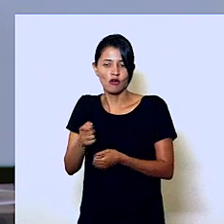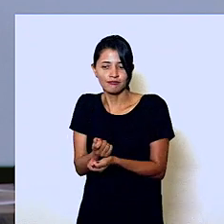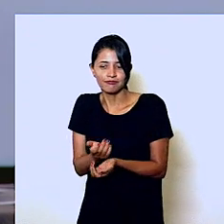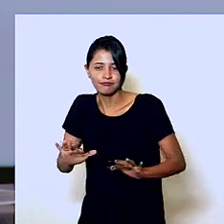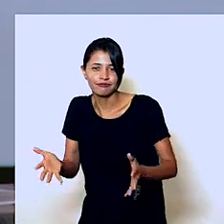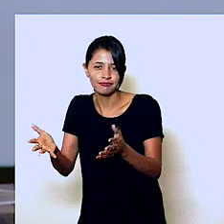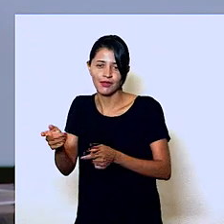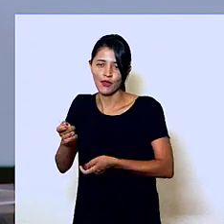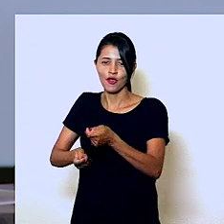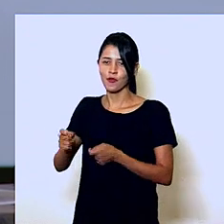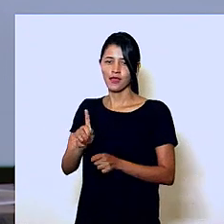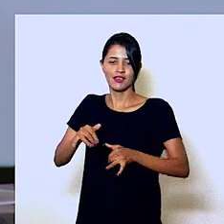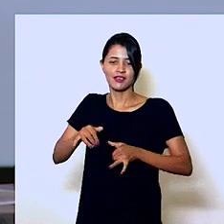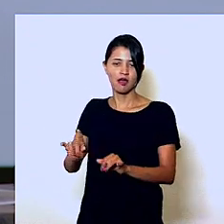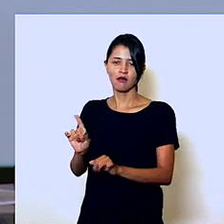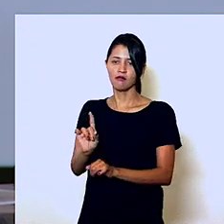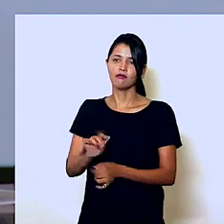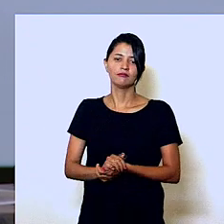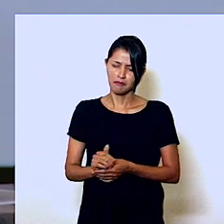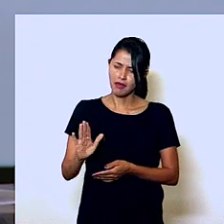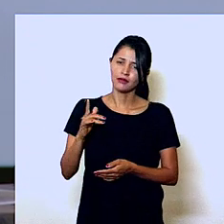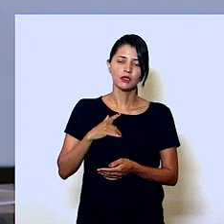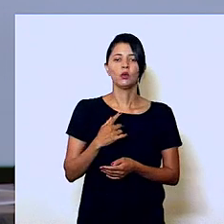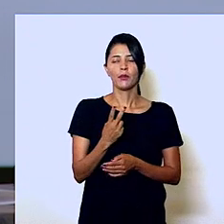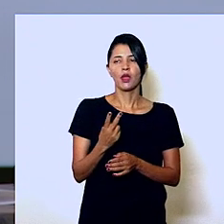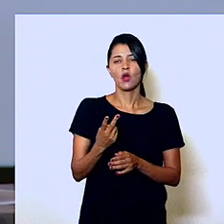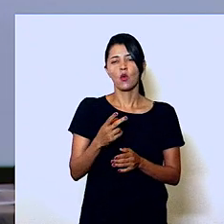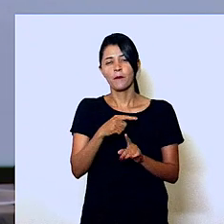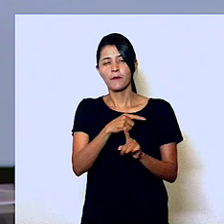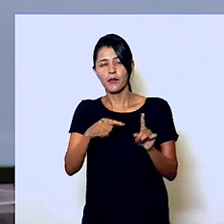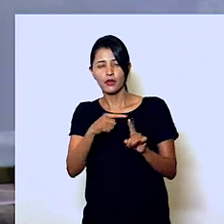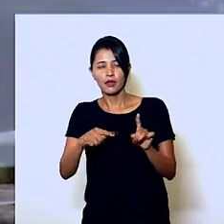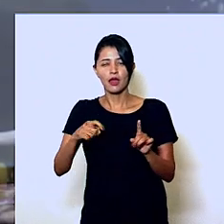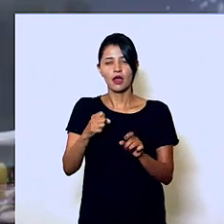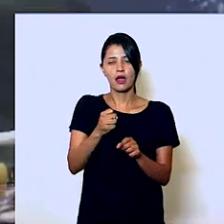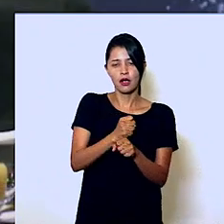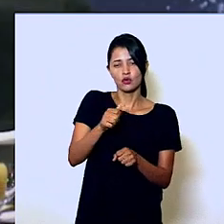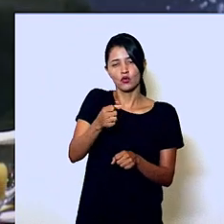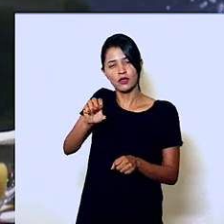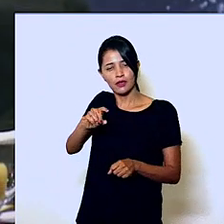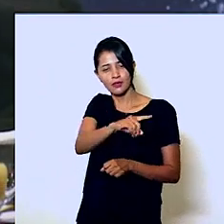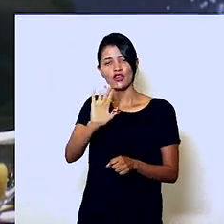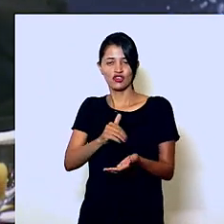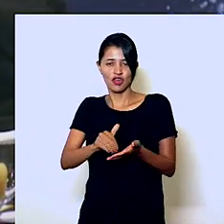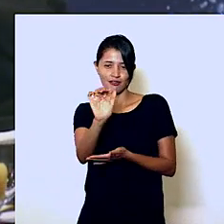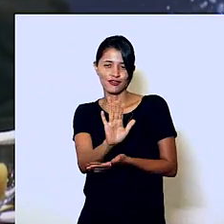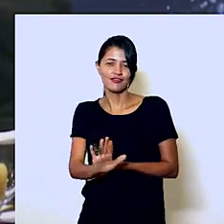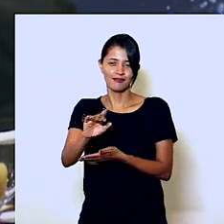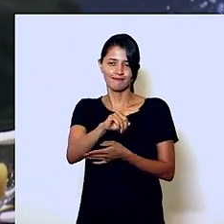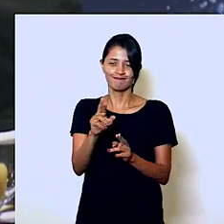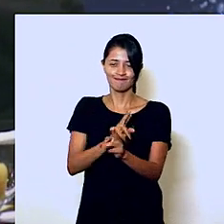Na segunda metade dos anos 80, já na capacidade de secretário-geral das Relações Exteriores, posição que ele assumiu no